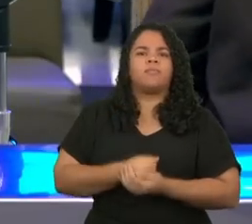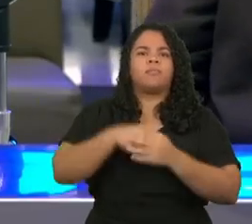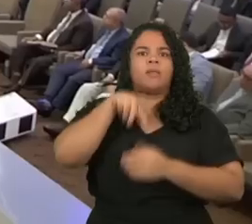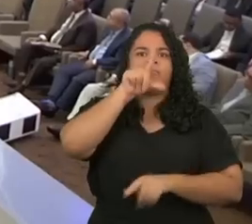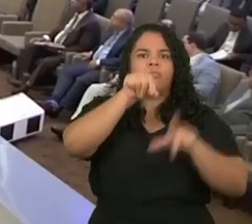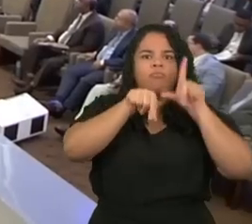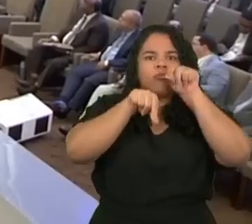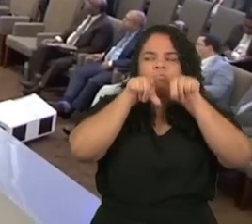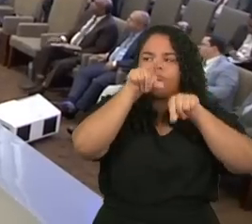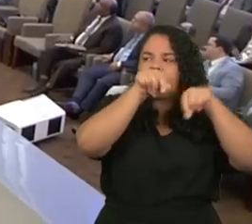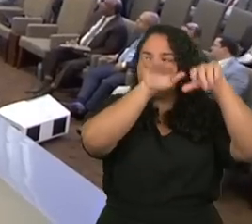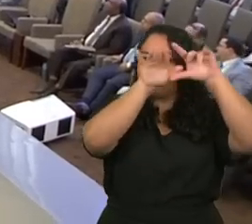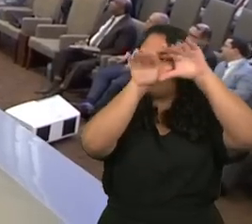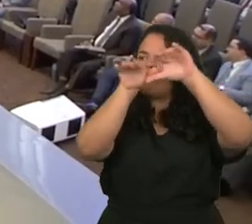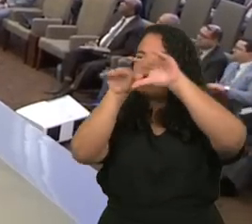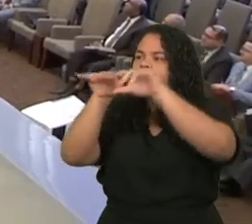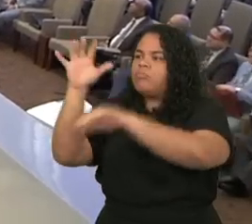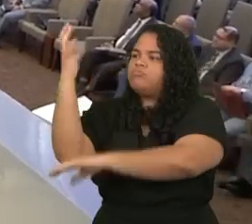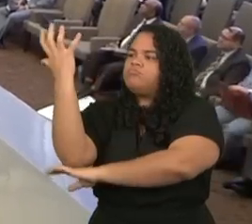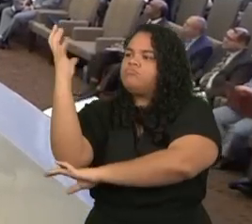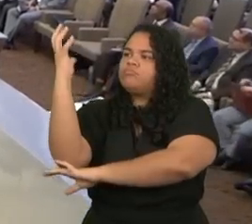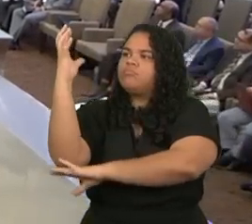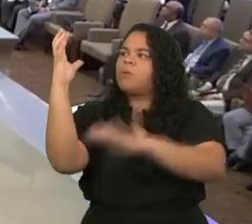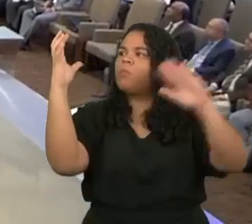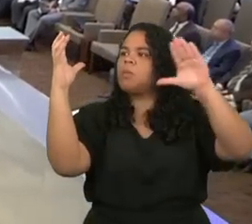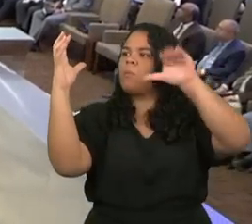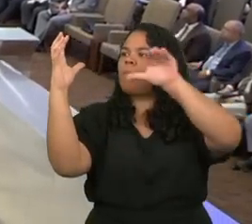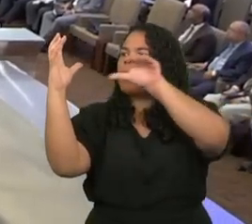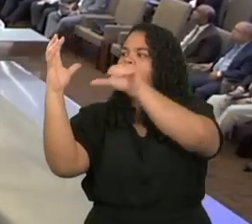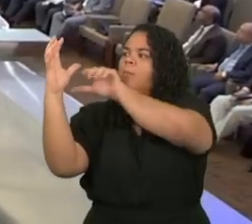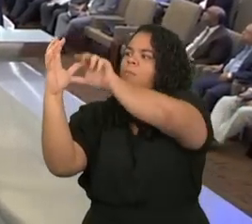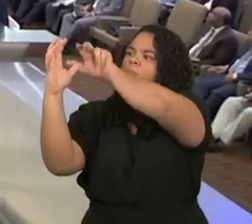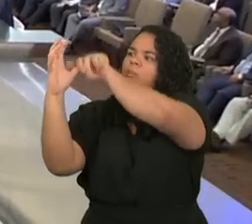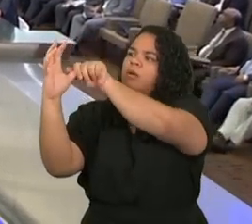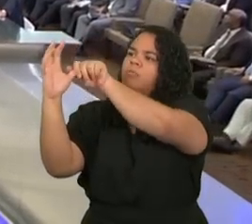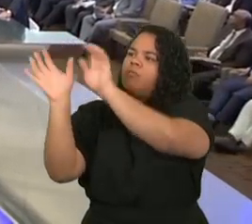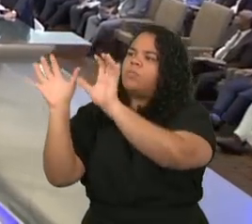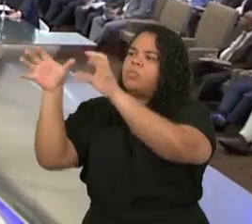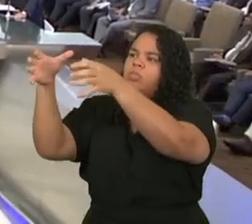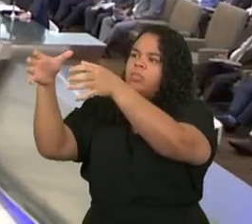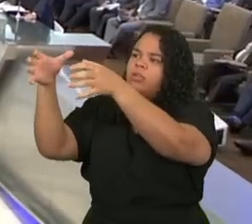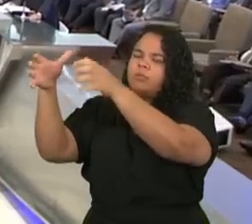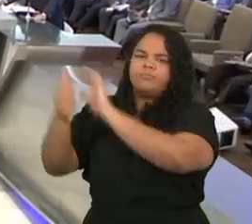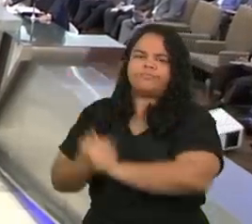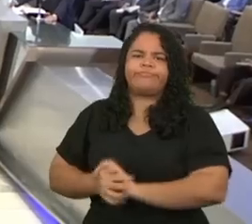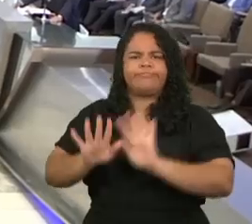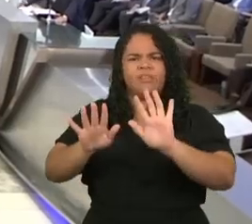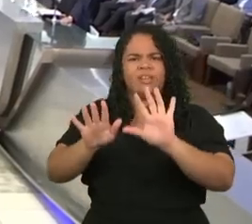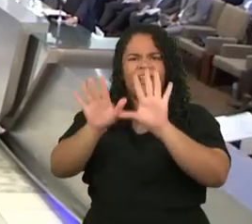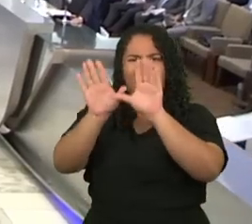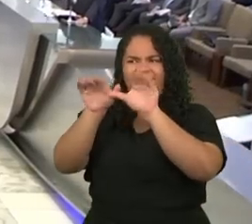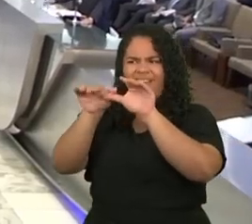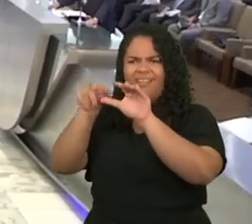quê Ninho e se você estuda o texto original vai ver que aquelas aves não são aves limpas